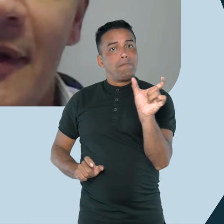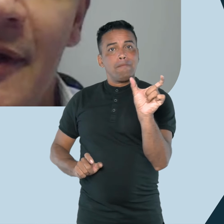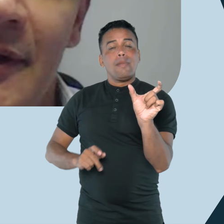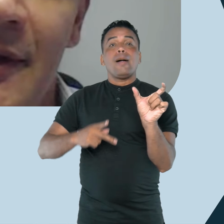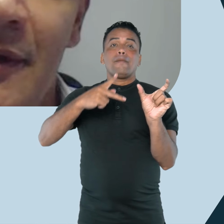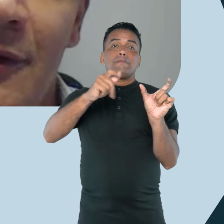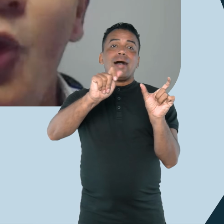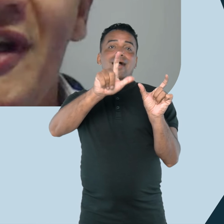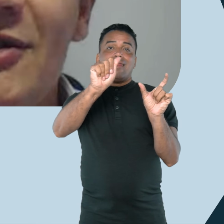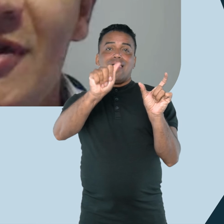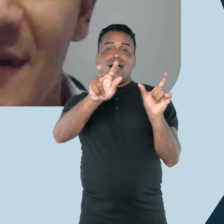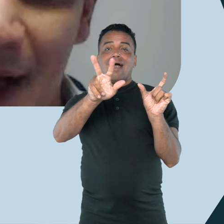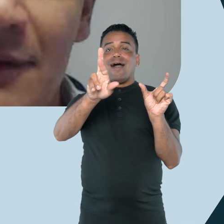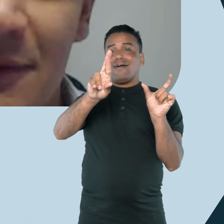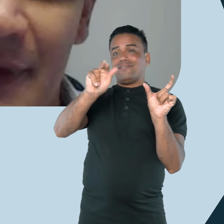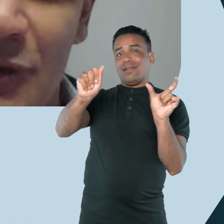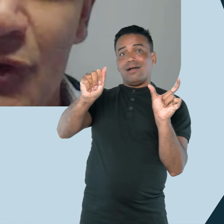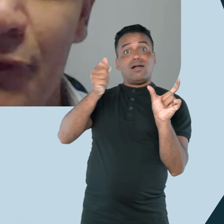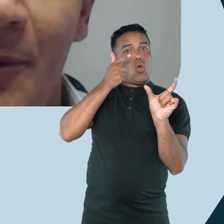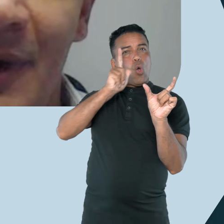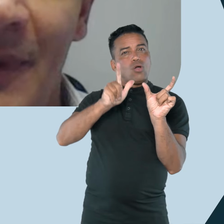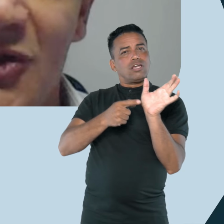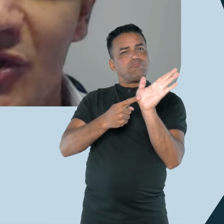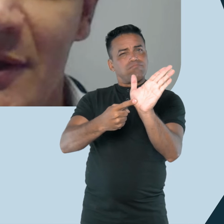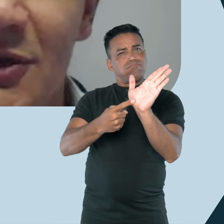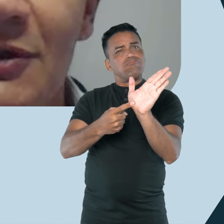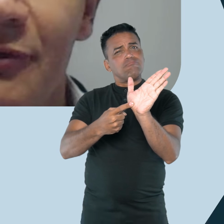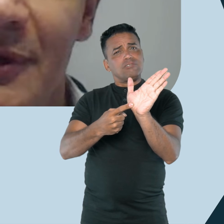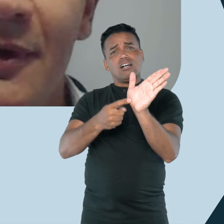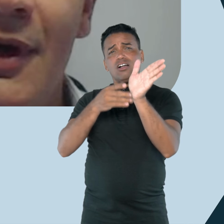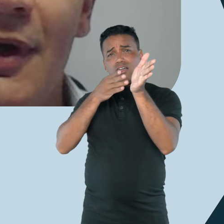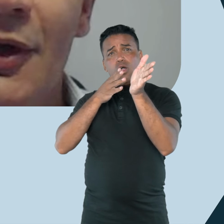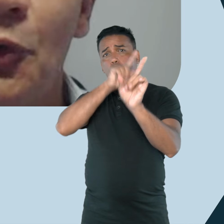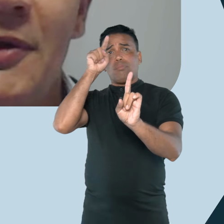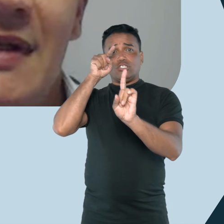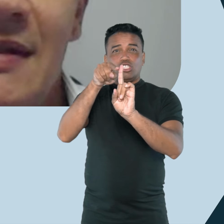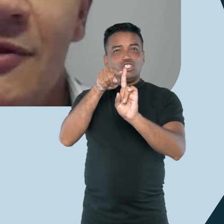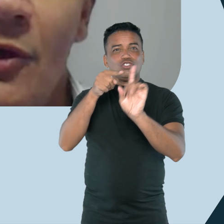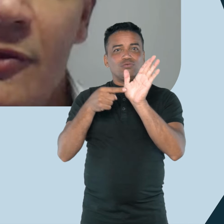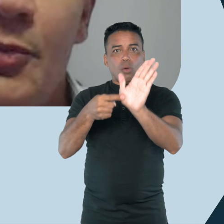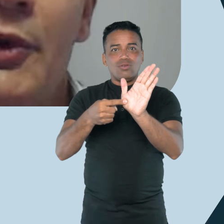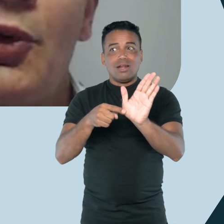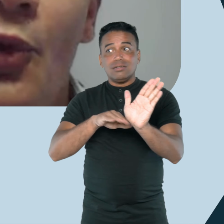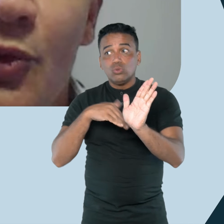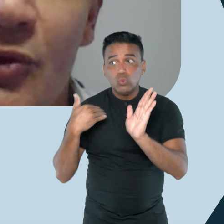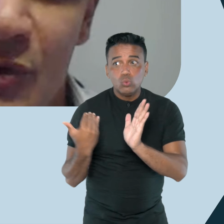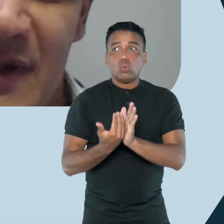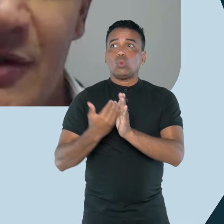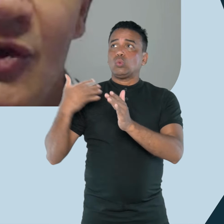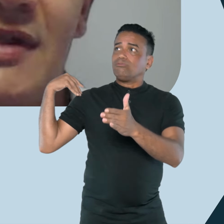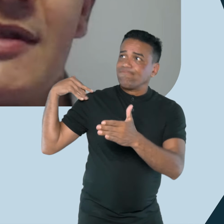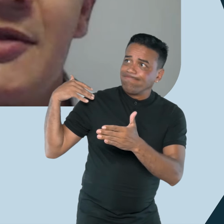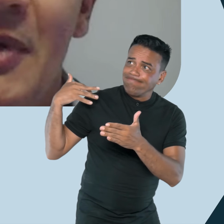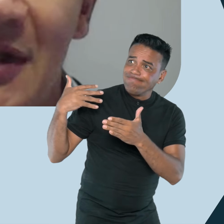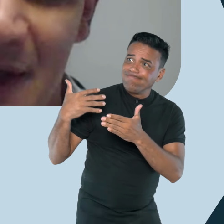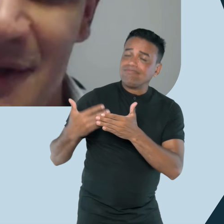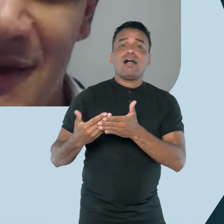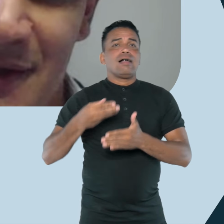né, concretizar, né, de forma mais diretiva todos esses nossos percursos, essas